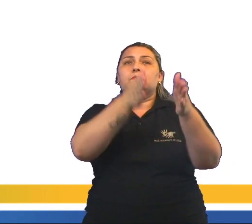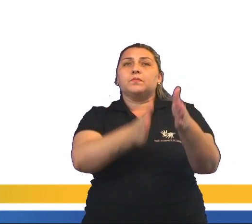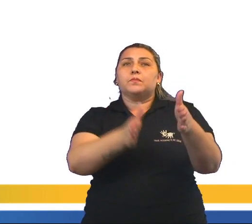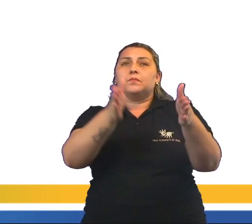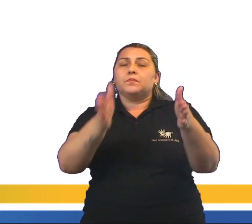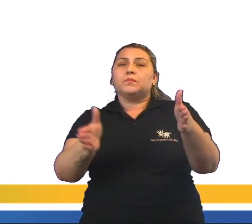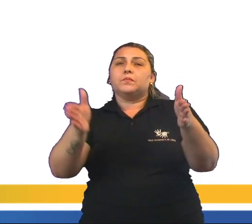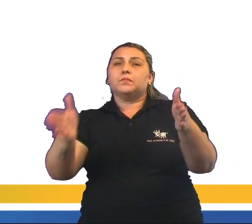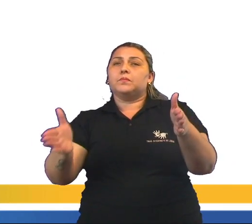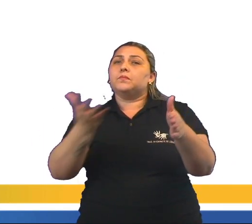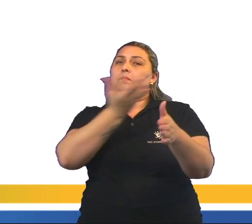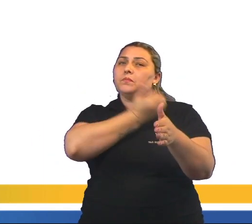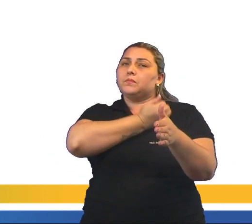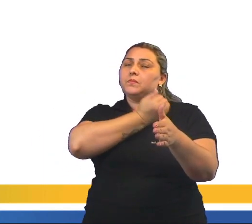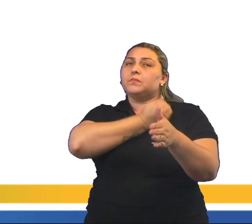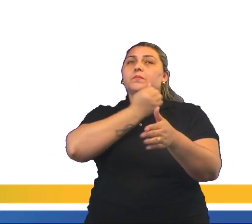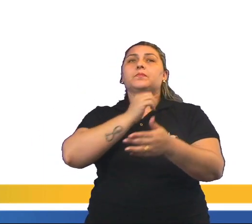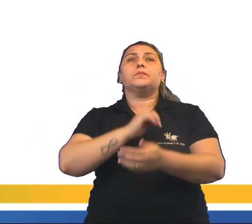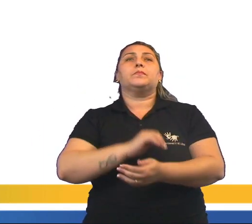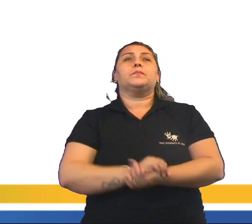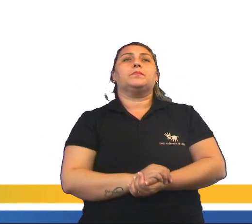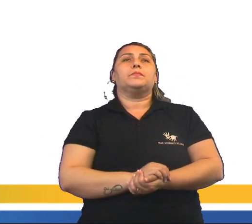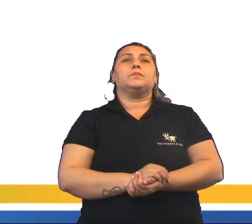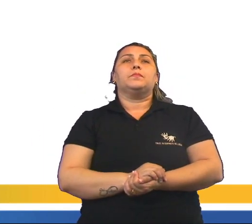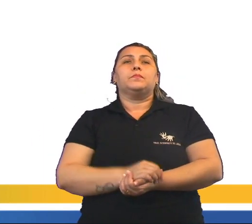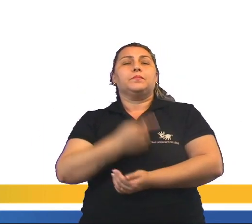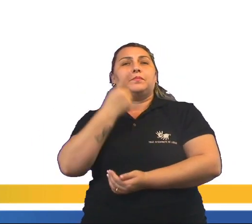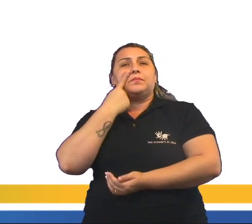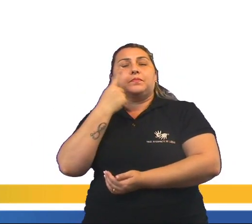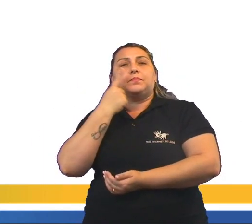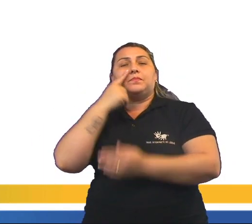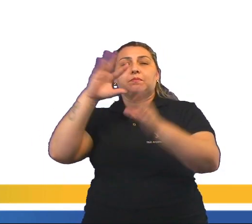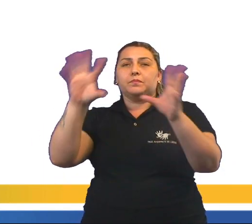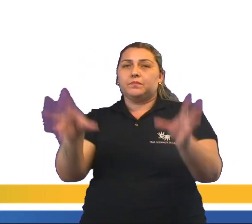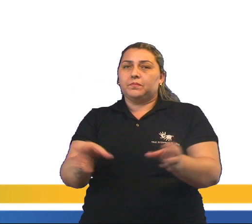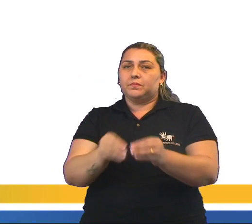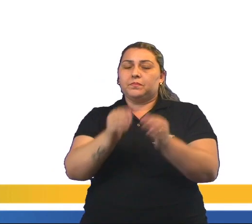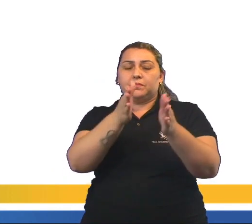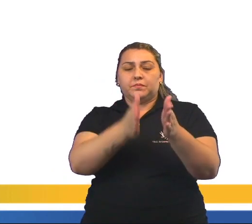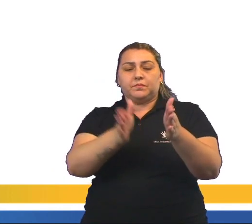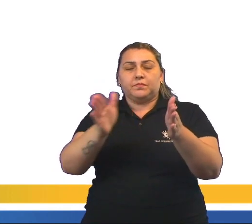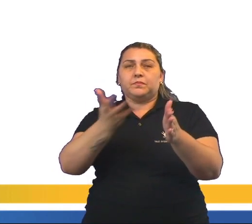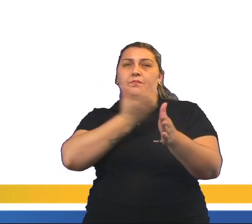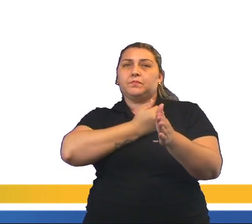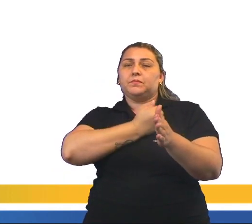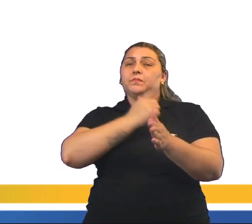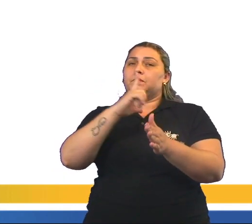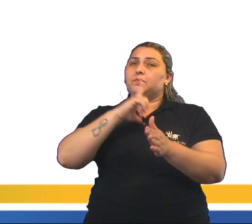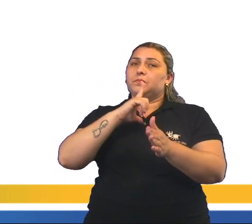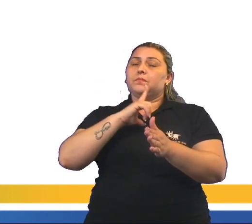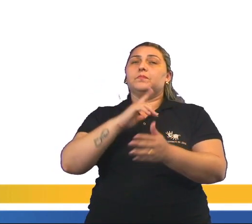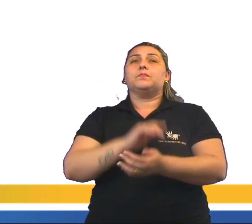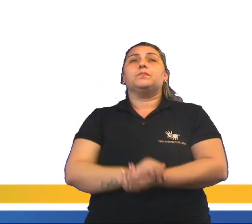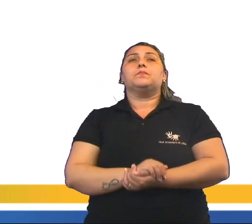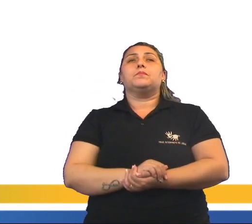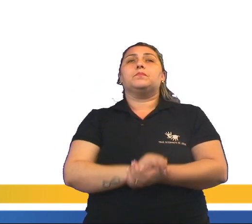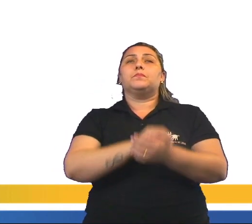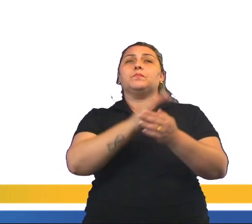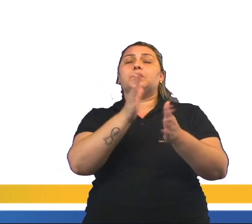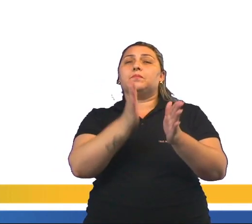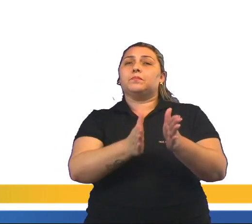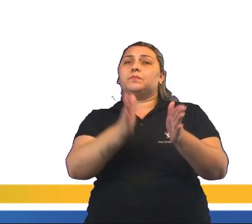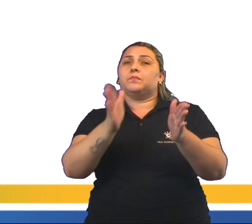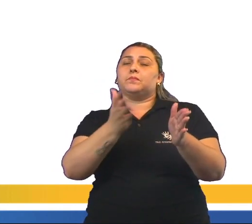resumo do que a gente pode prever Olha aí o resumo da sequência numérica nós temos